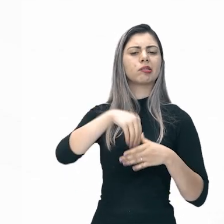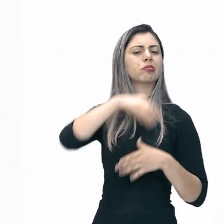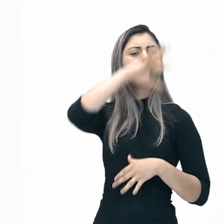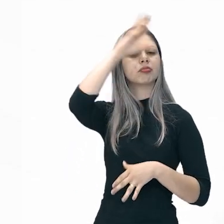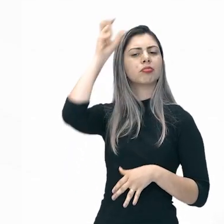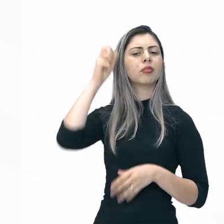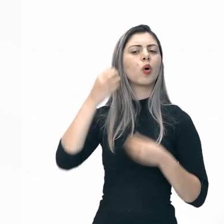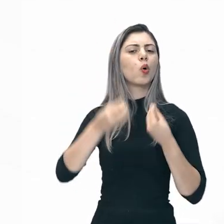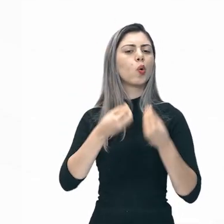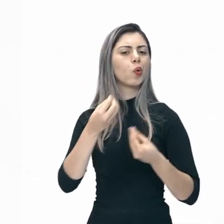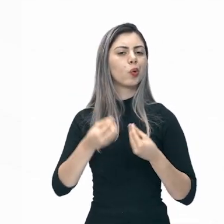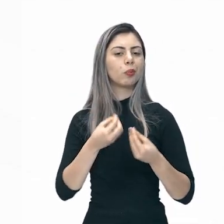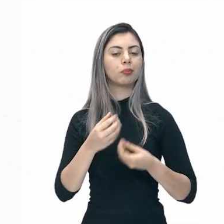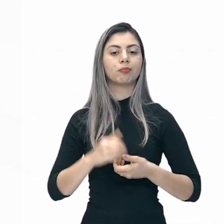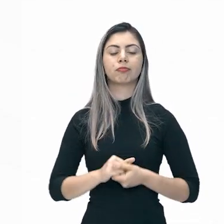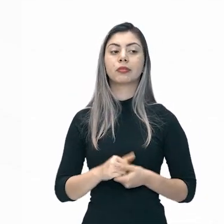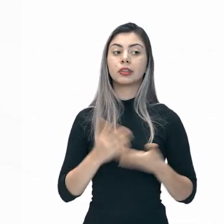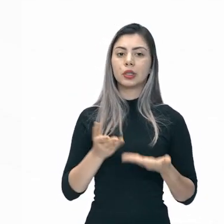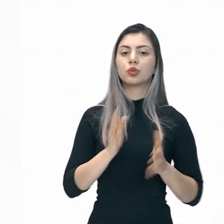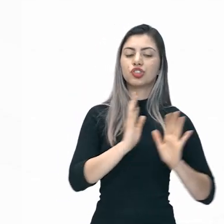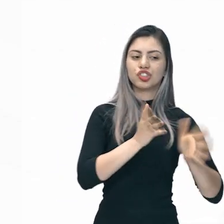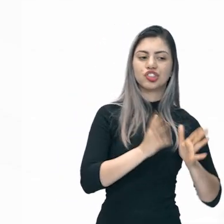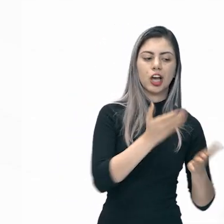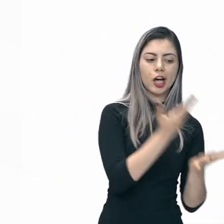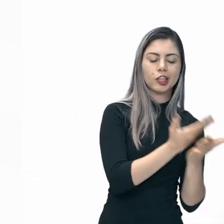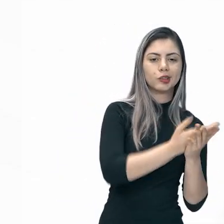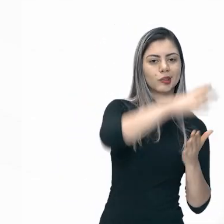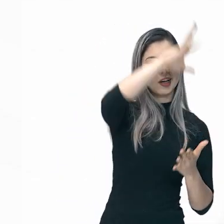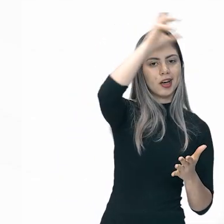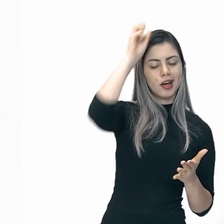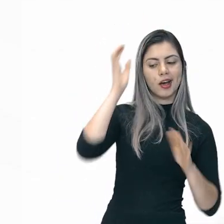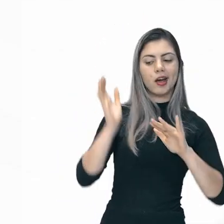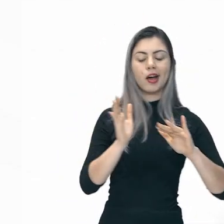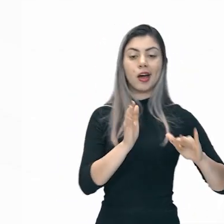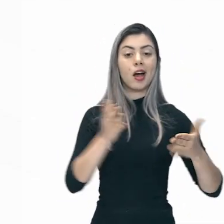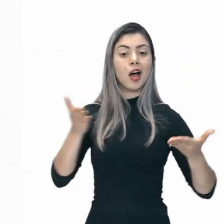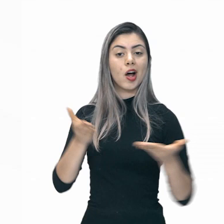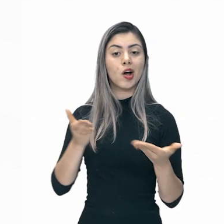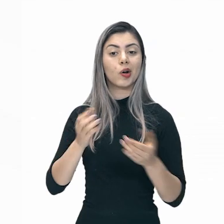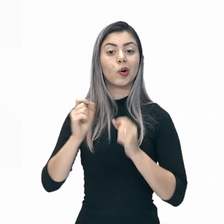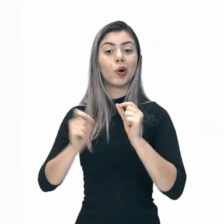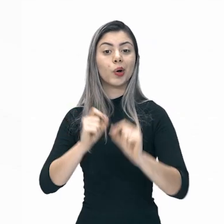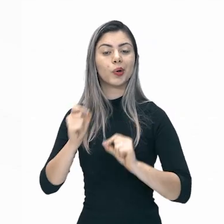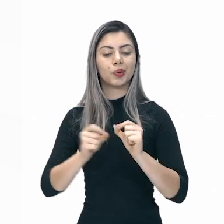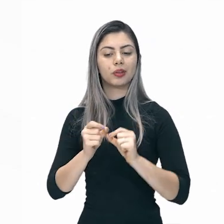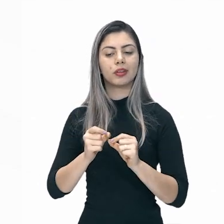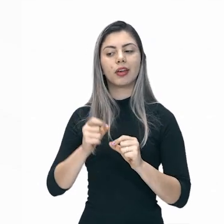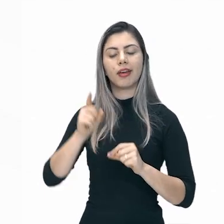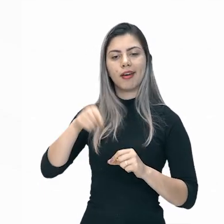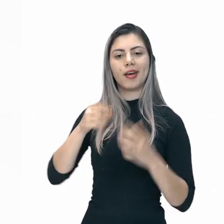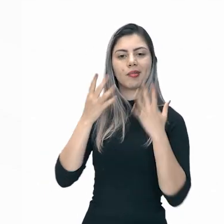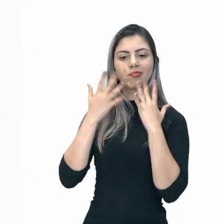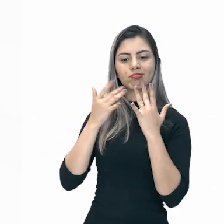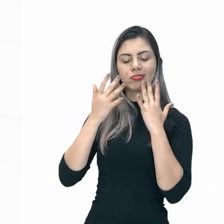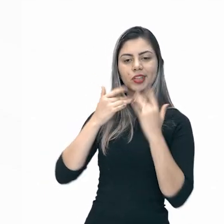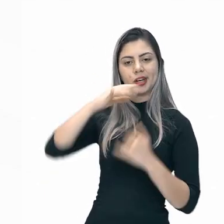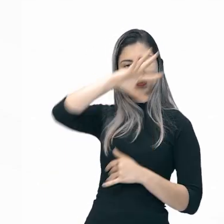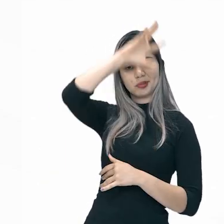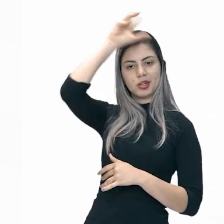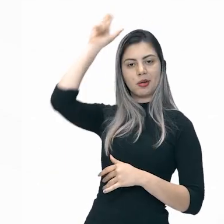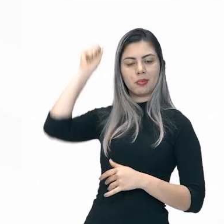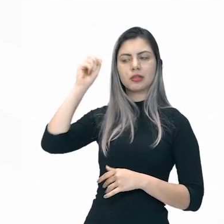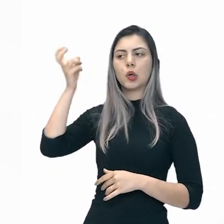Amazonas. Estava lá na Grécia passando, mas o teatro ele atravessa todos os oceanos e chega no Amazonas através